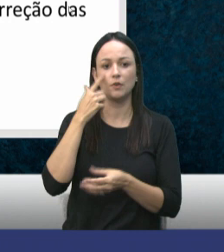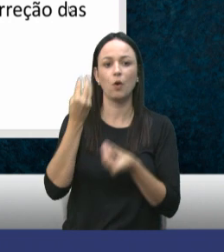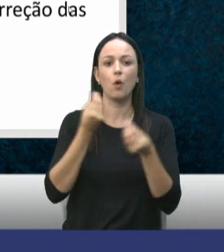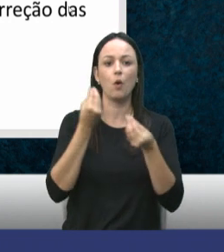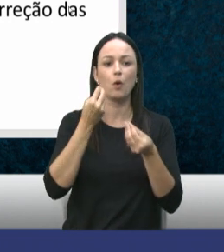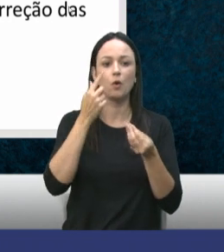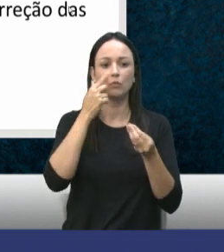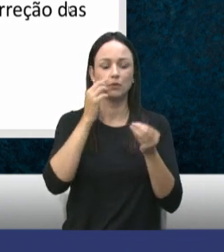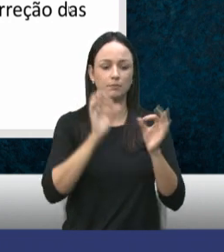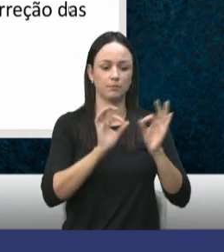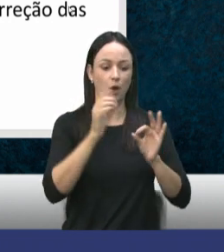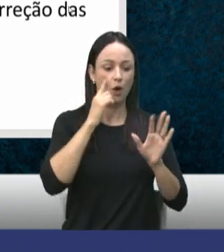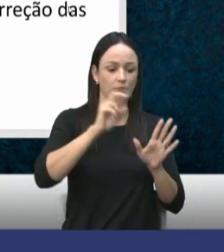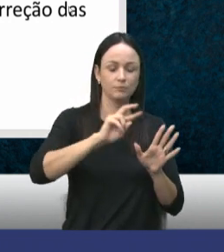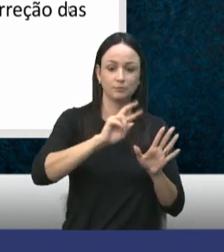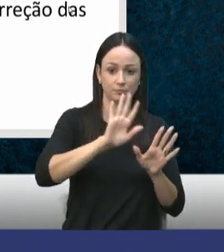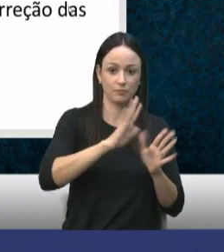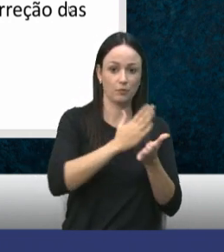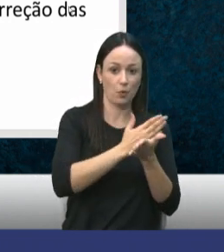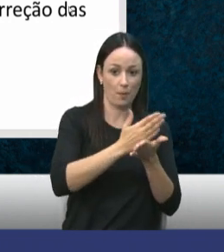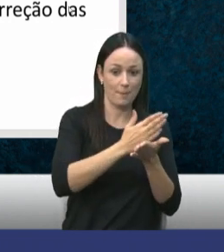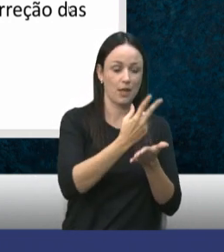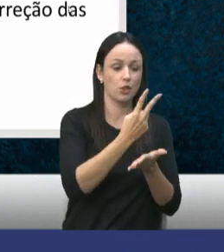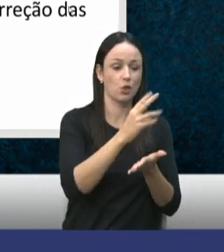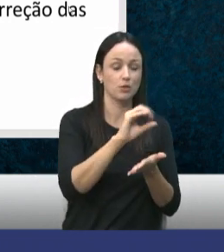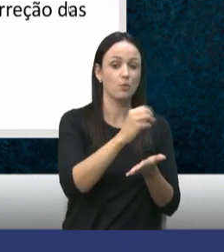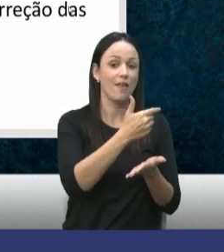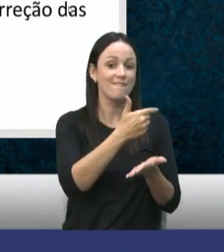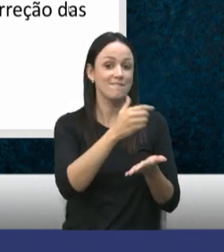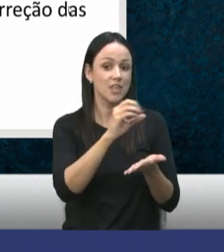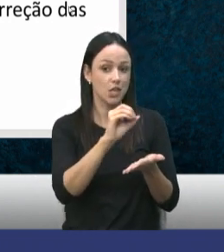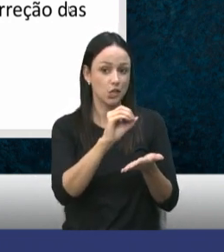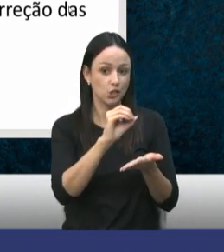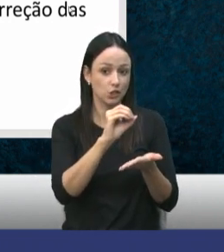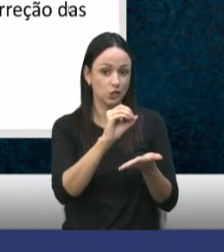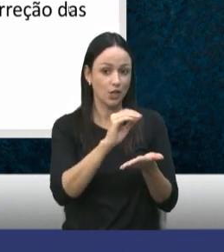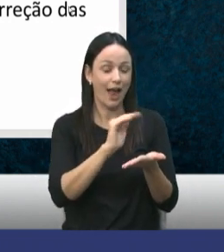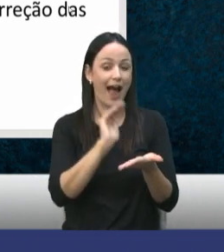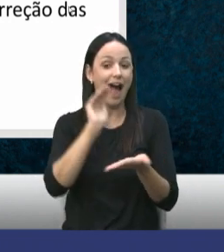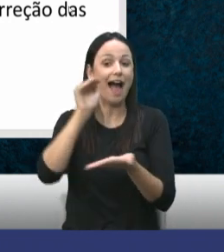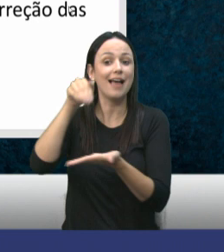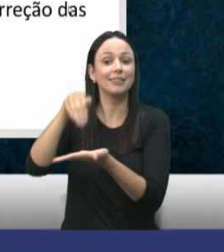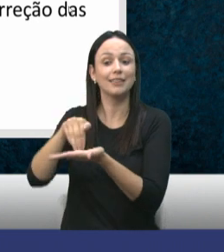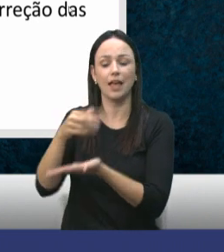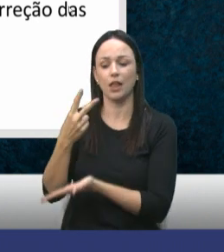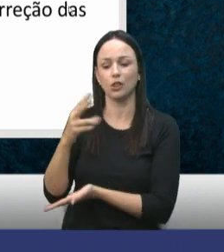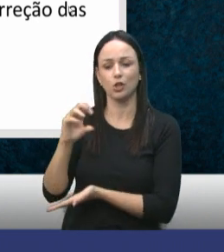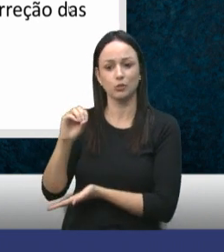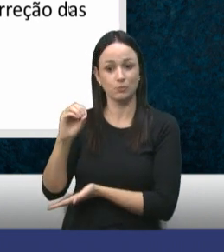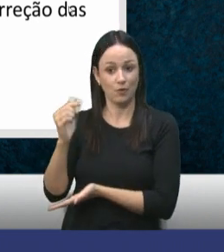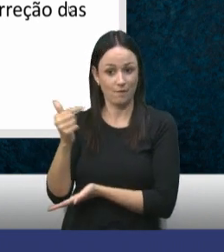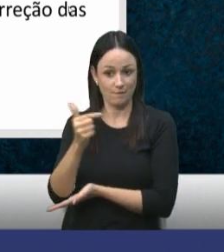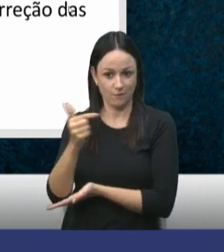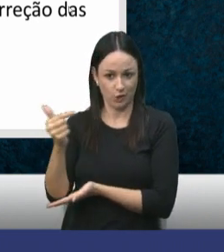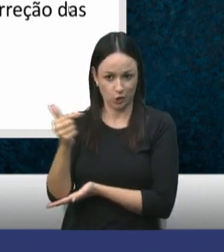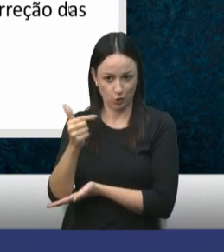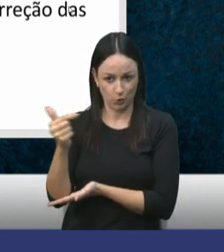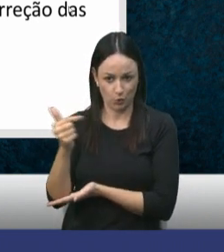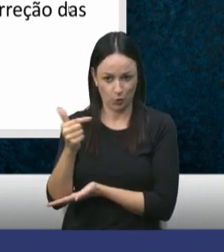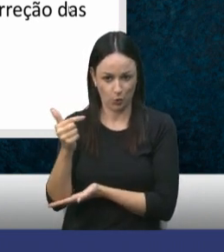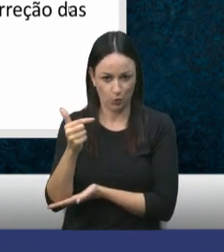faz uma progressão desde 2020 até 2022, reestima